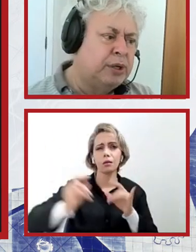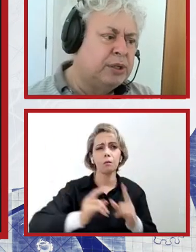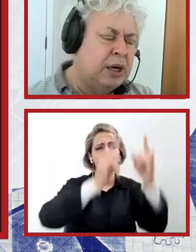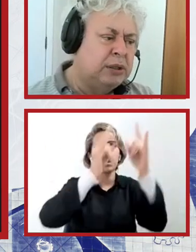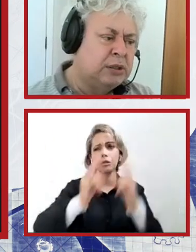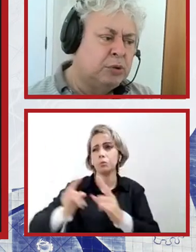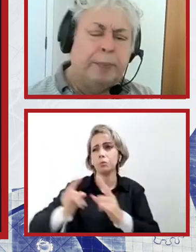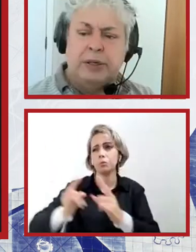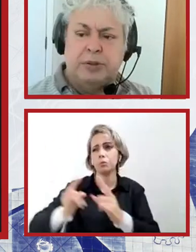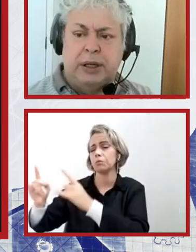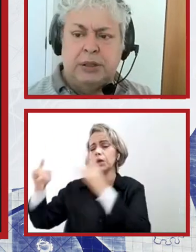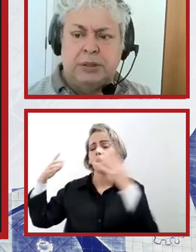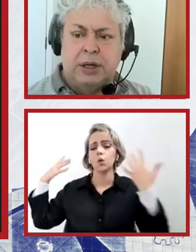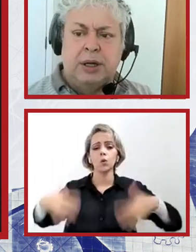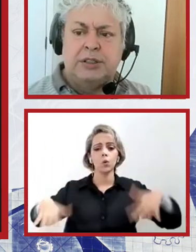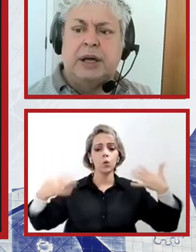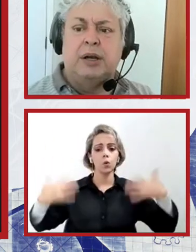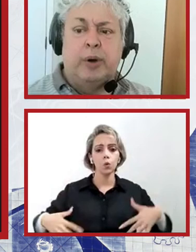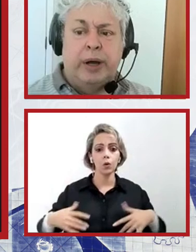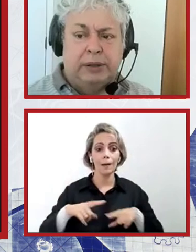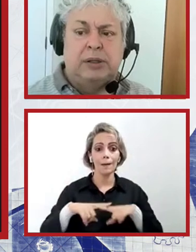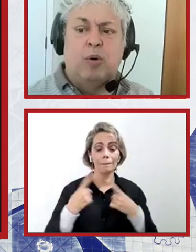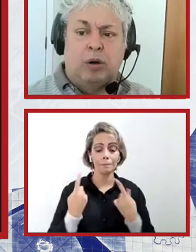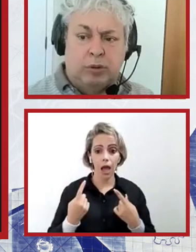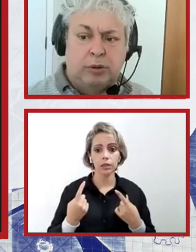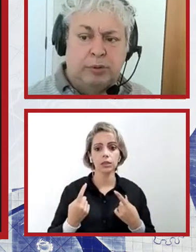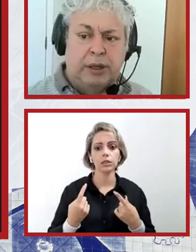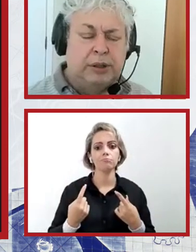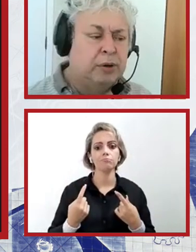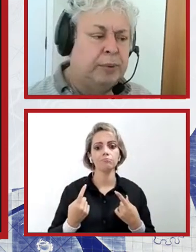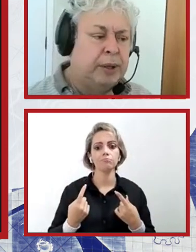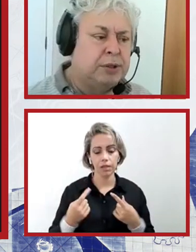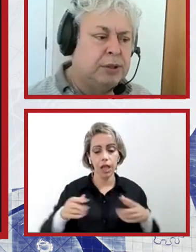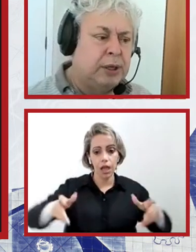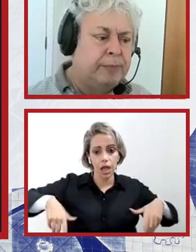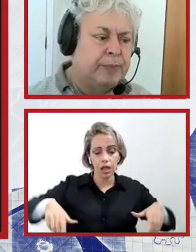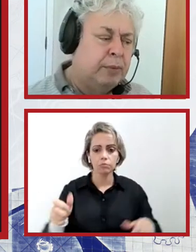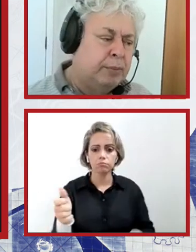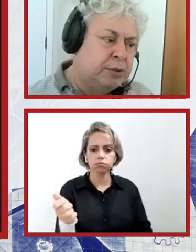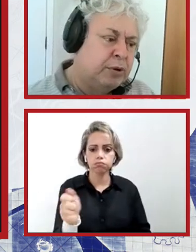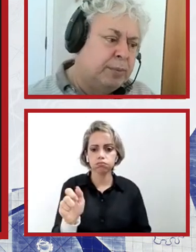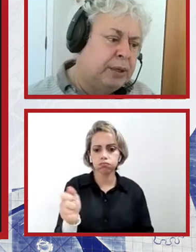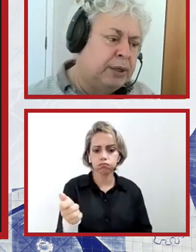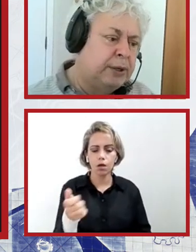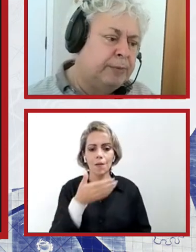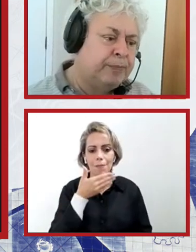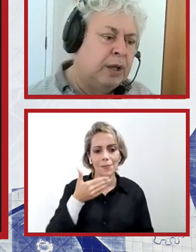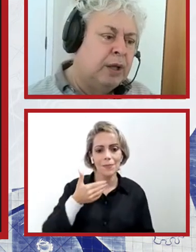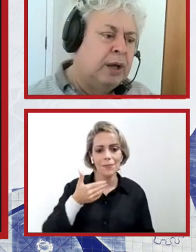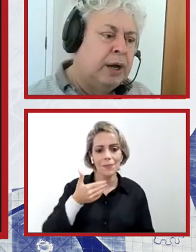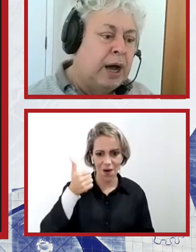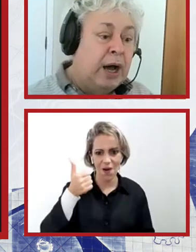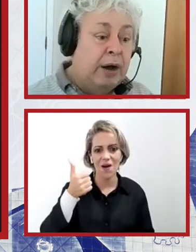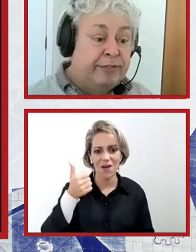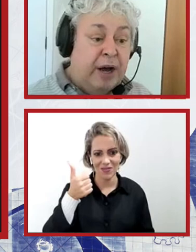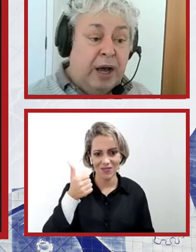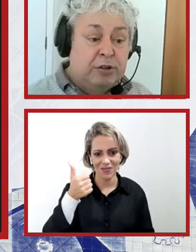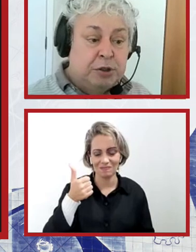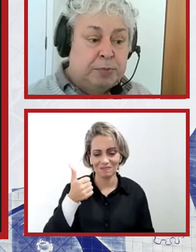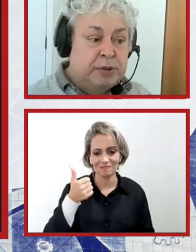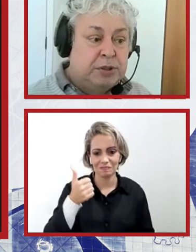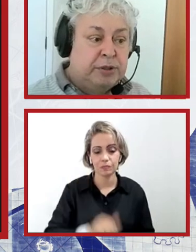de rodas motorizadas, o preço delas já não é tão alto quanto era anteriormente. Tá? Mas, de qualquer maneira,